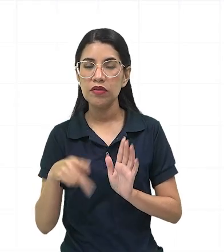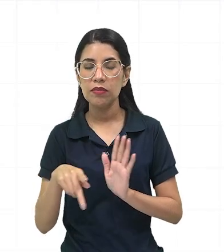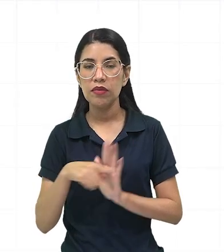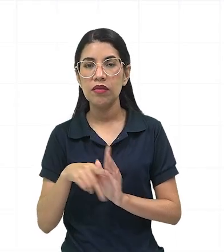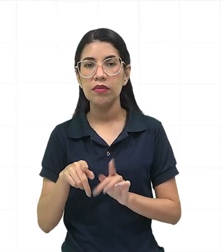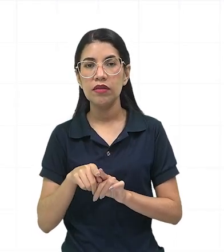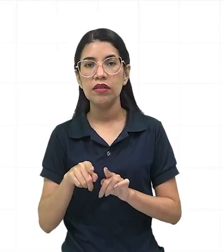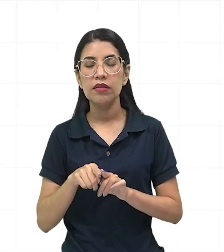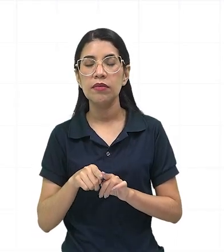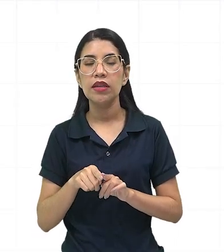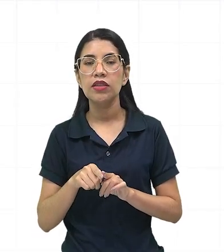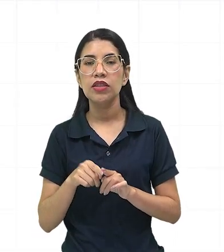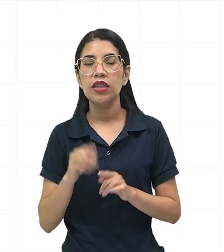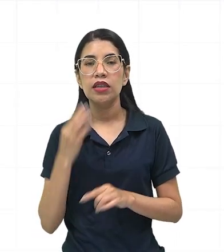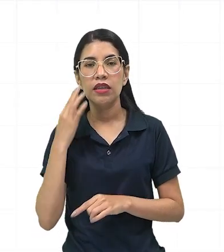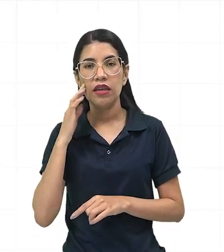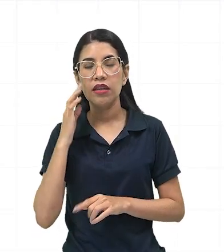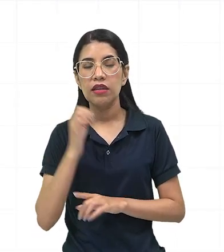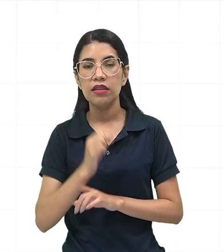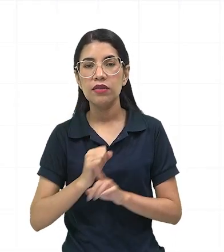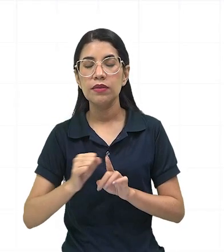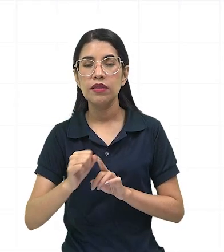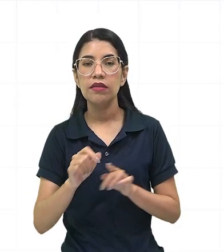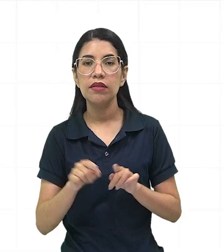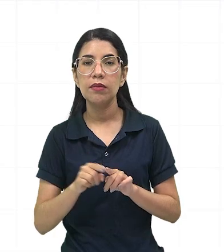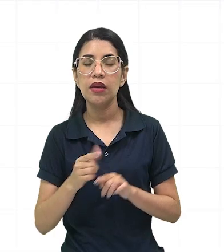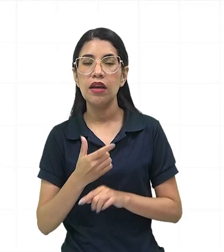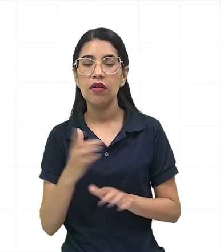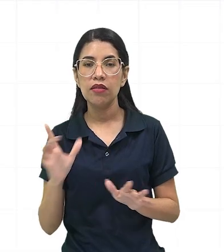fazer um link com outro ponto que nós